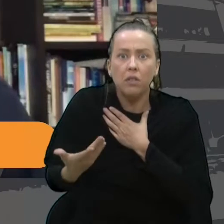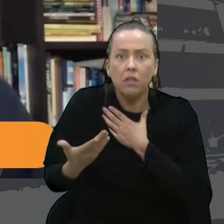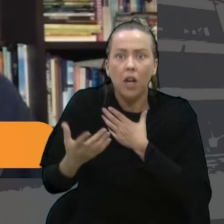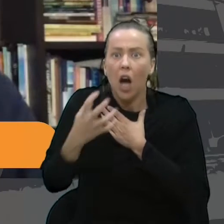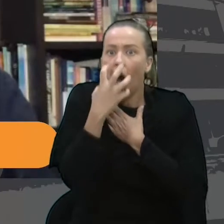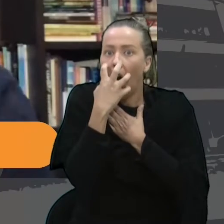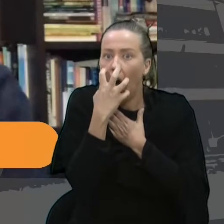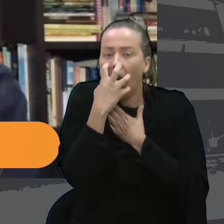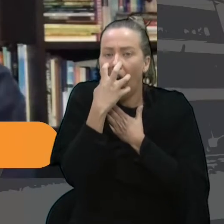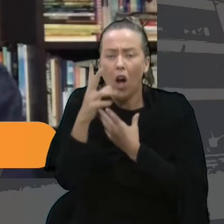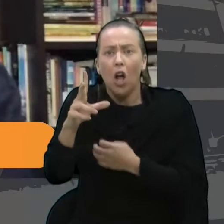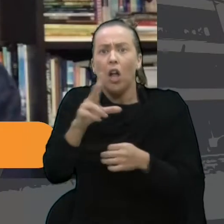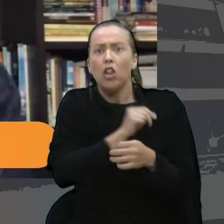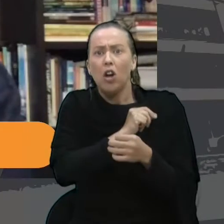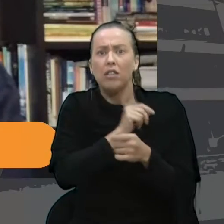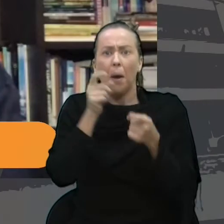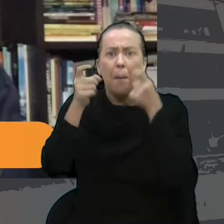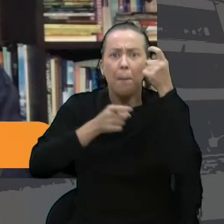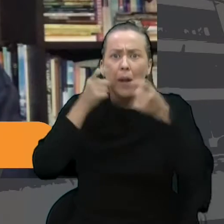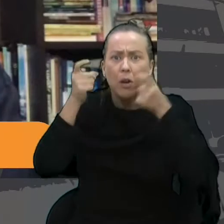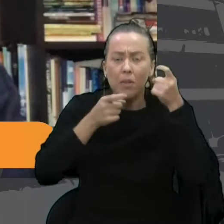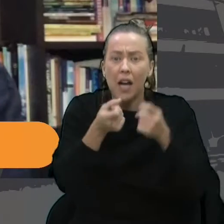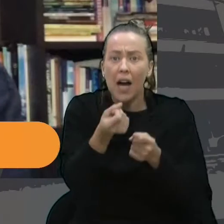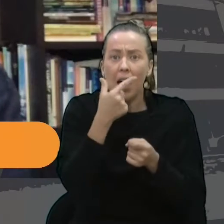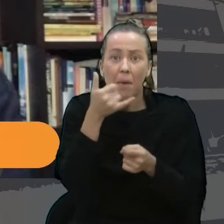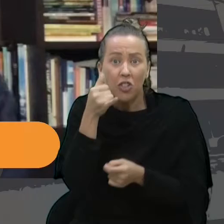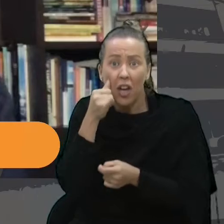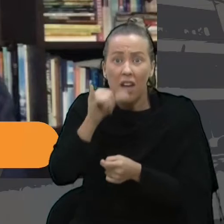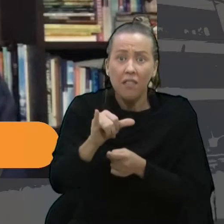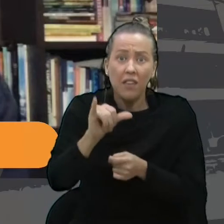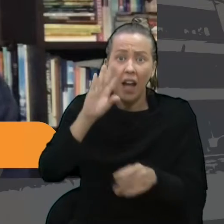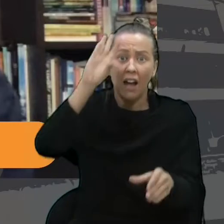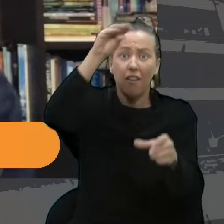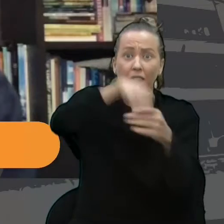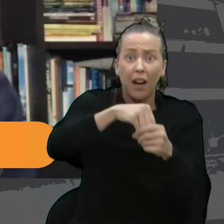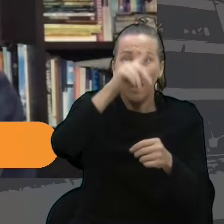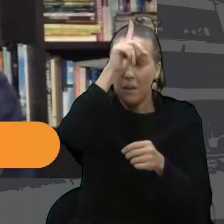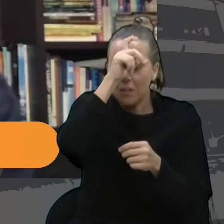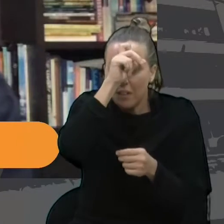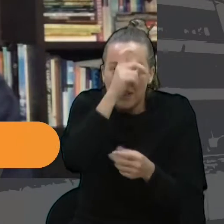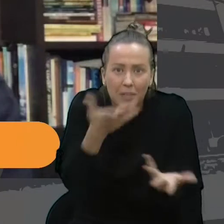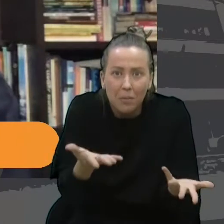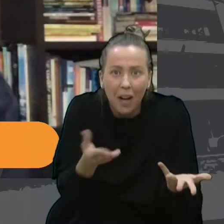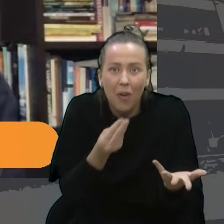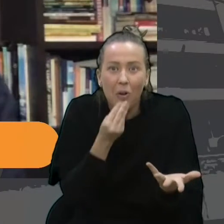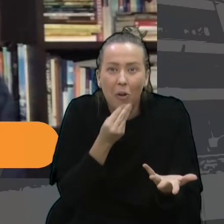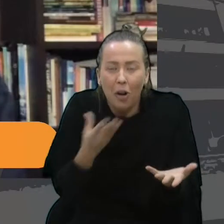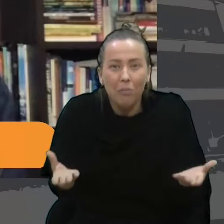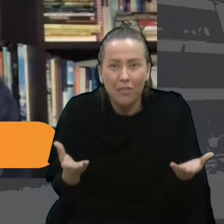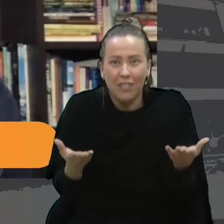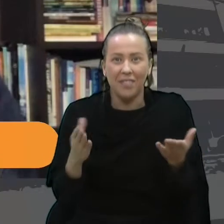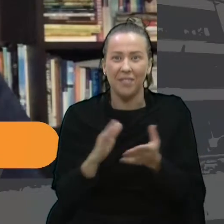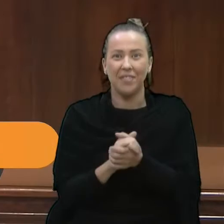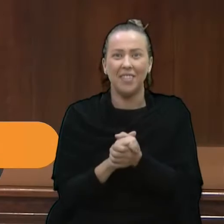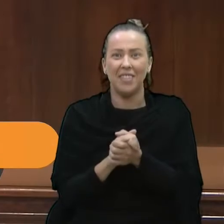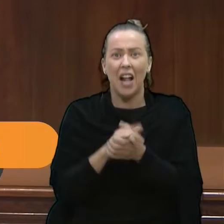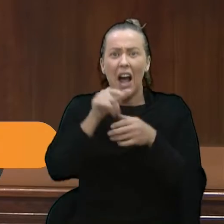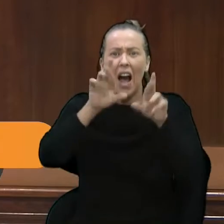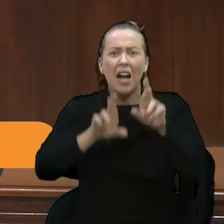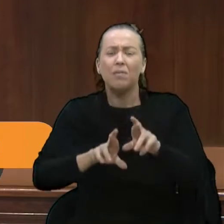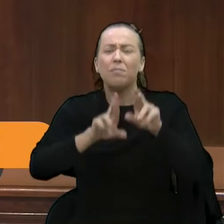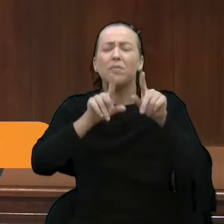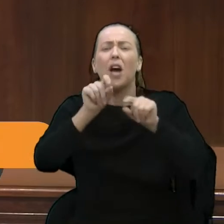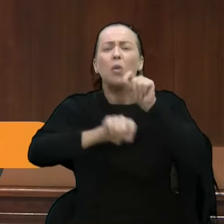Gente, vamos nos preocupar com remédio para evitar que a pessoa entre no hospital. Alexandre, essa referência